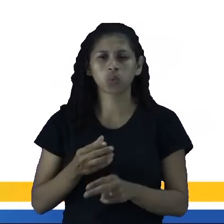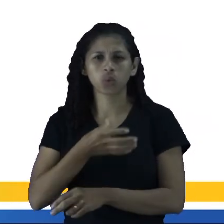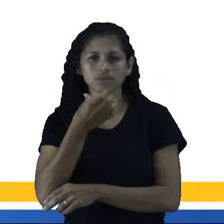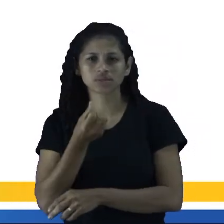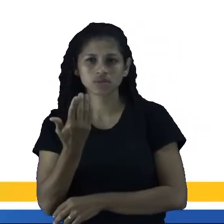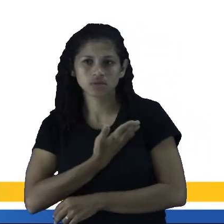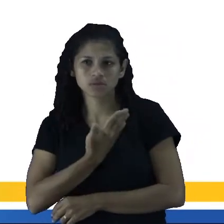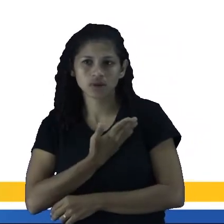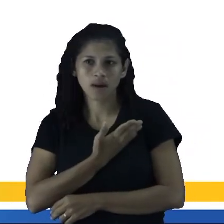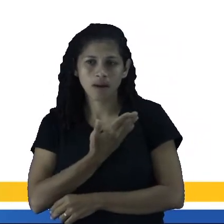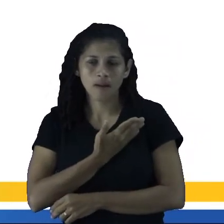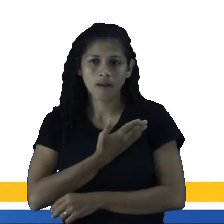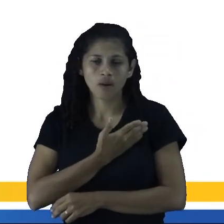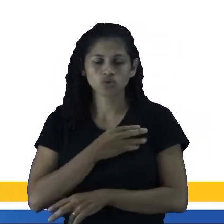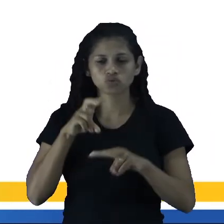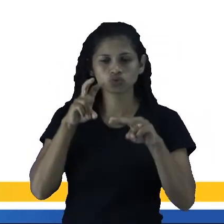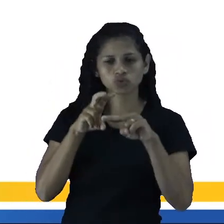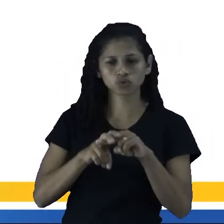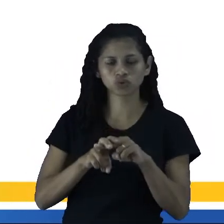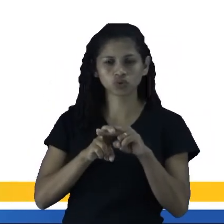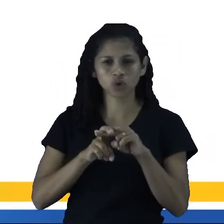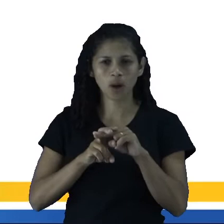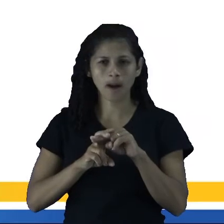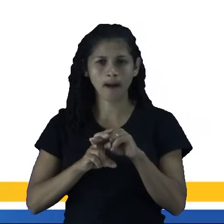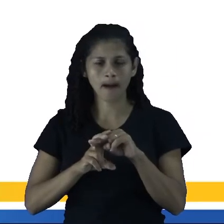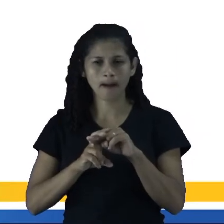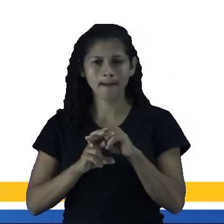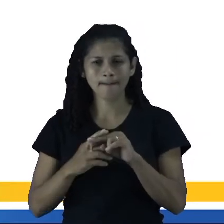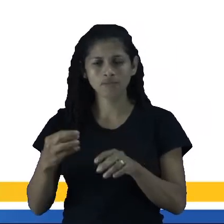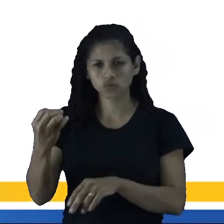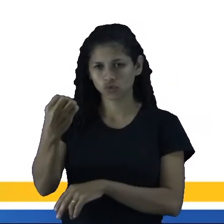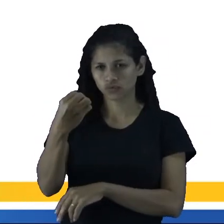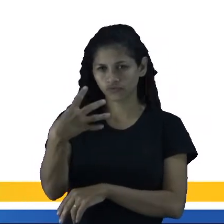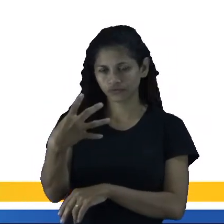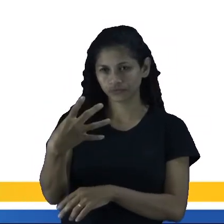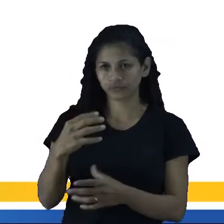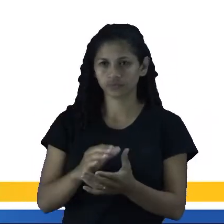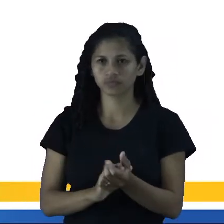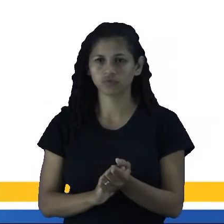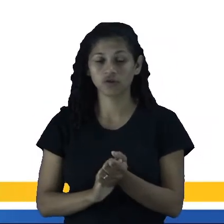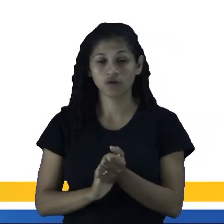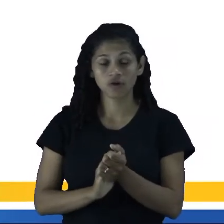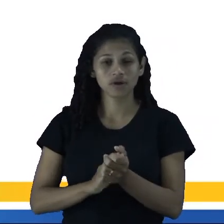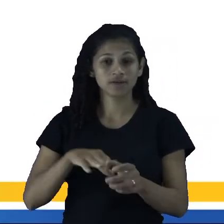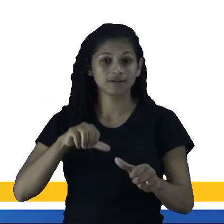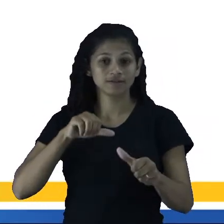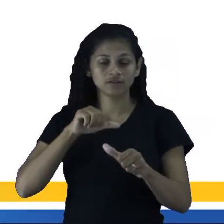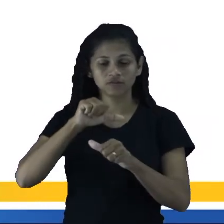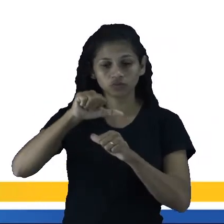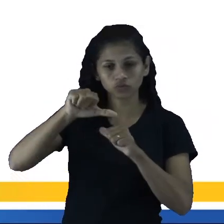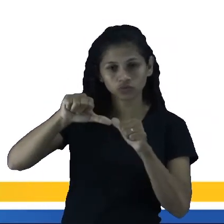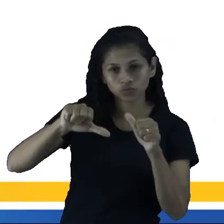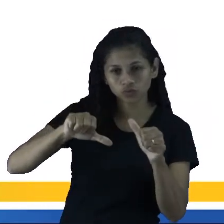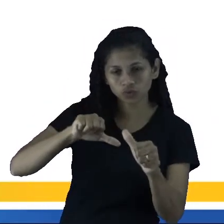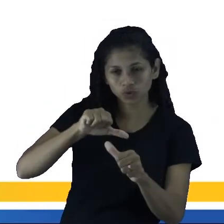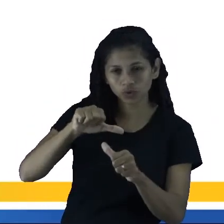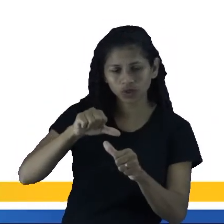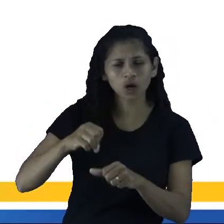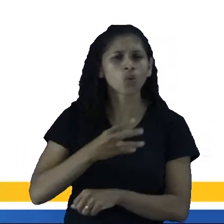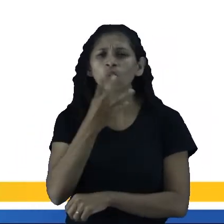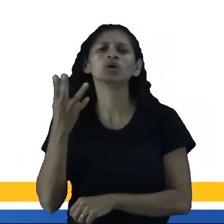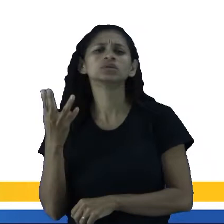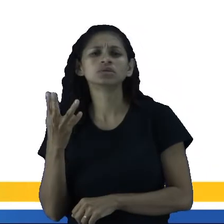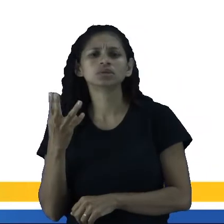foto? São quantos amigos ao todo? 6. Eles vão trocar de lugar entre si de quantas